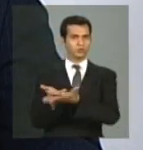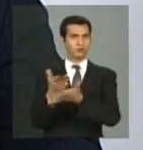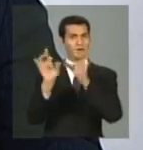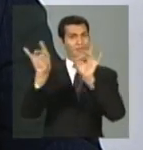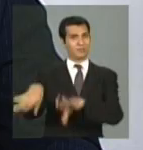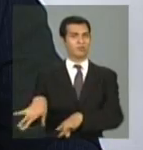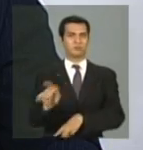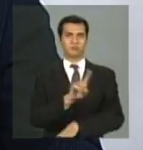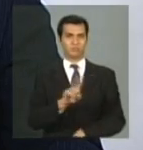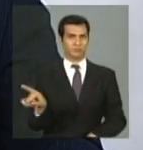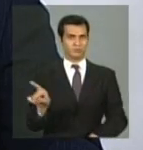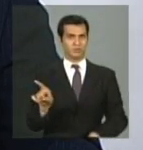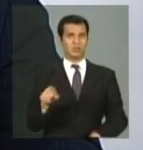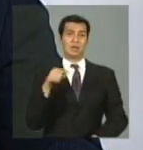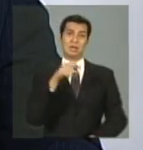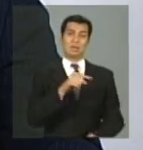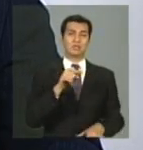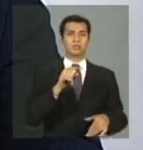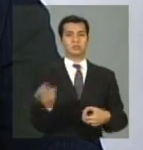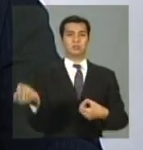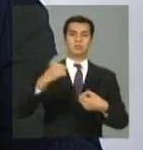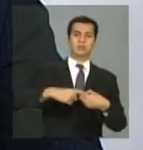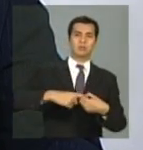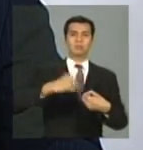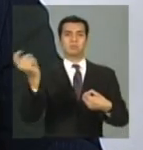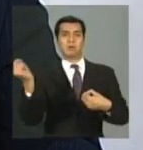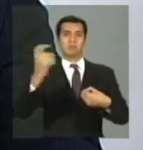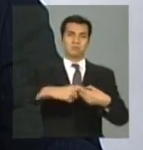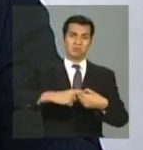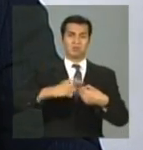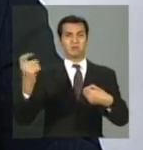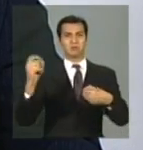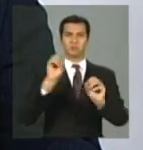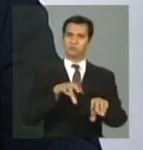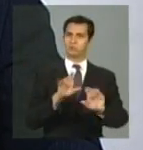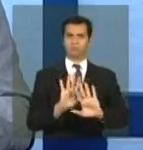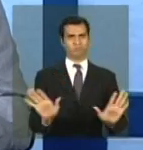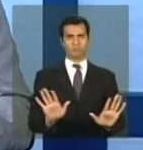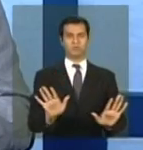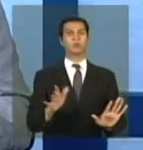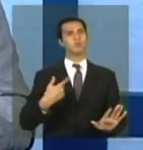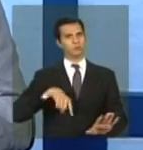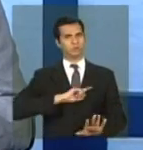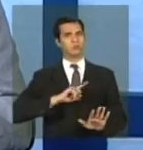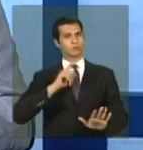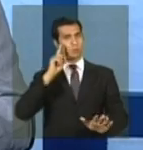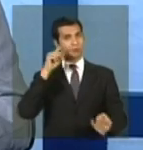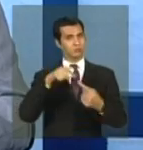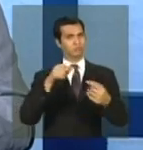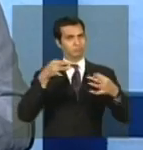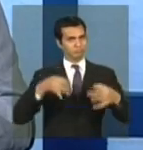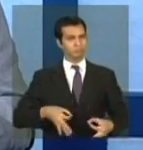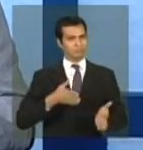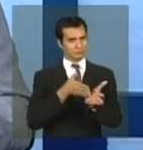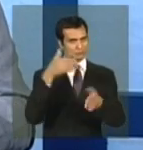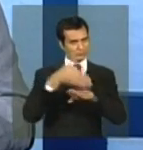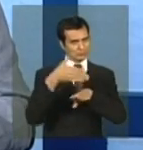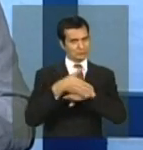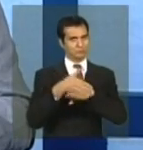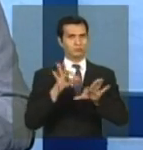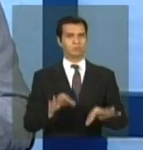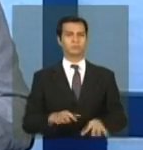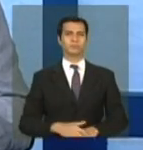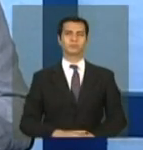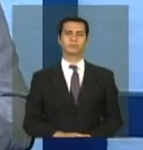que ele entre e saia da educação, que é o que a gente quer com a condicionalidade. Marcos, tem uma outra pergunta aqui, perguntando sobre a questão do